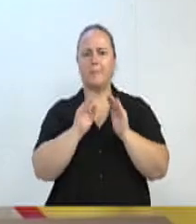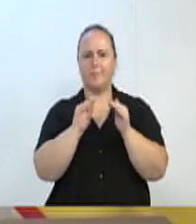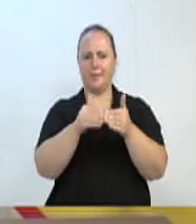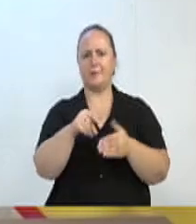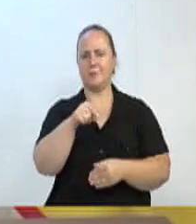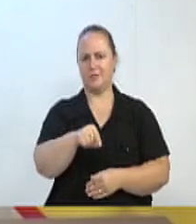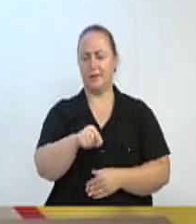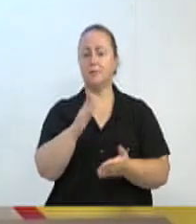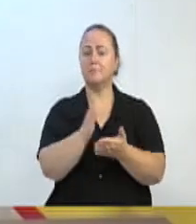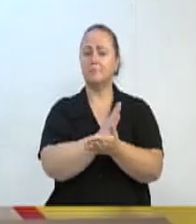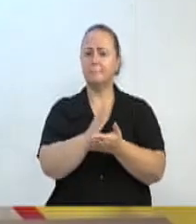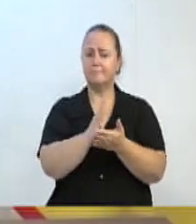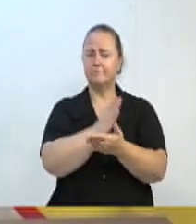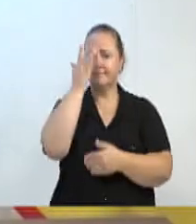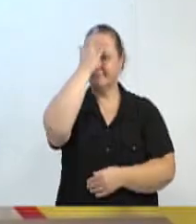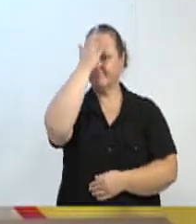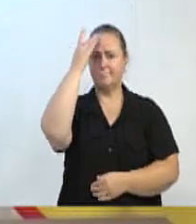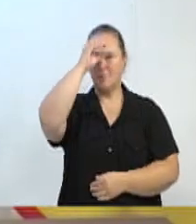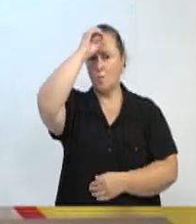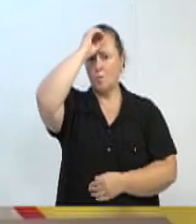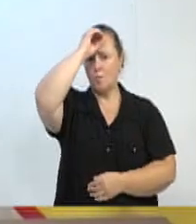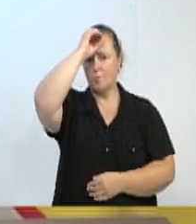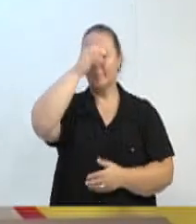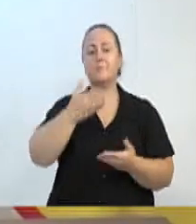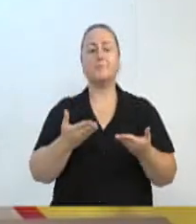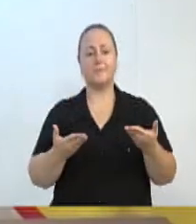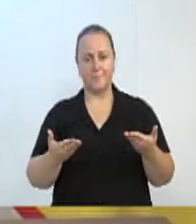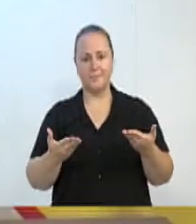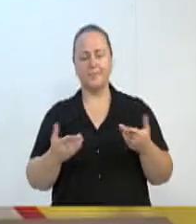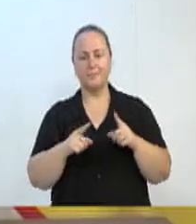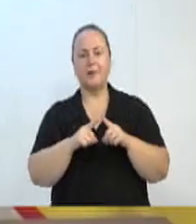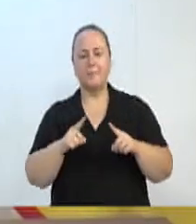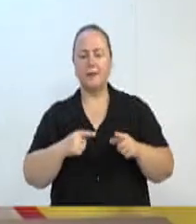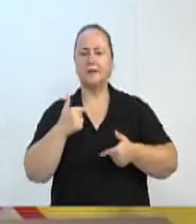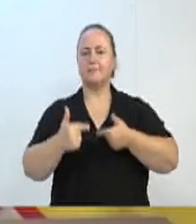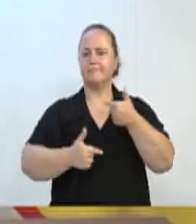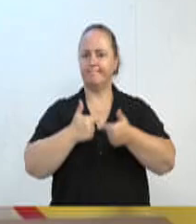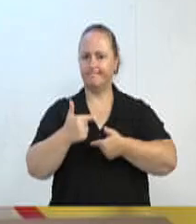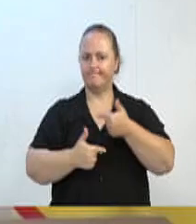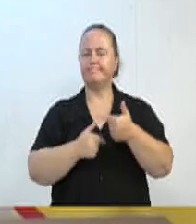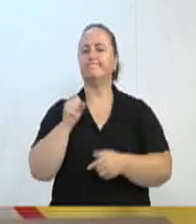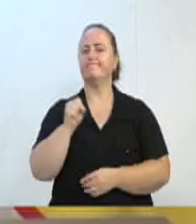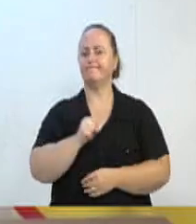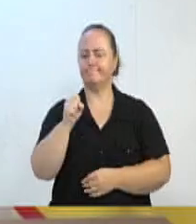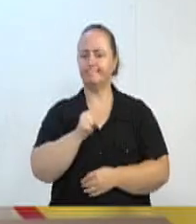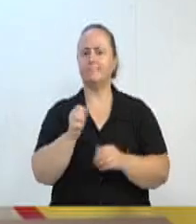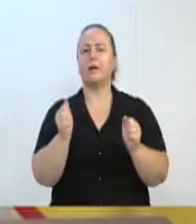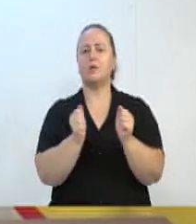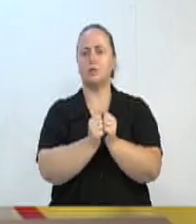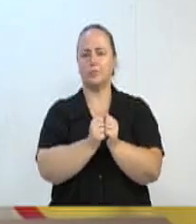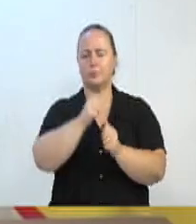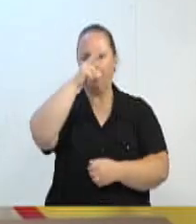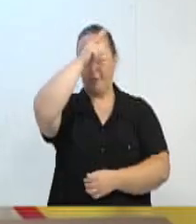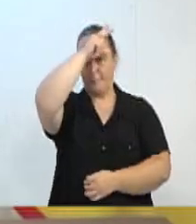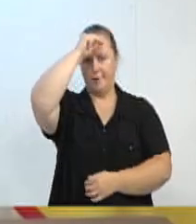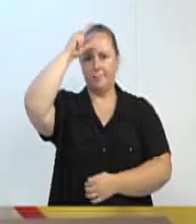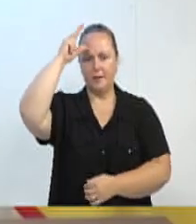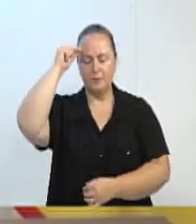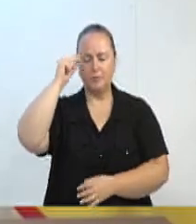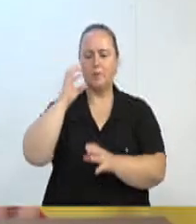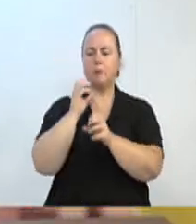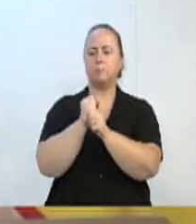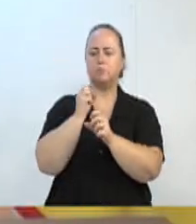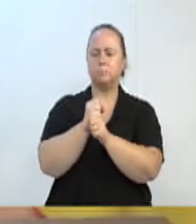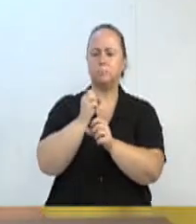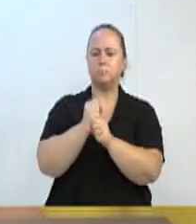as pessoas não têm ideia disso e eu acho que tem que ser feito um trabalho da prefeitura junto com os contadores para